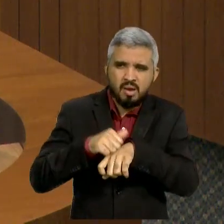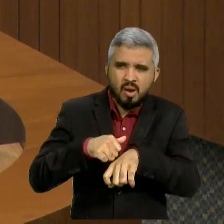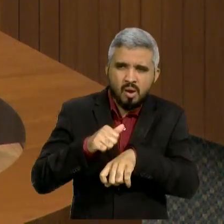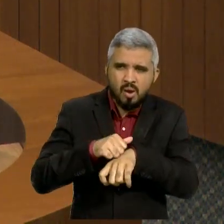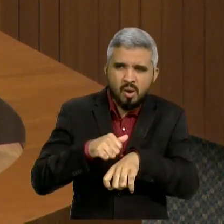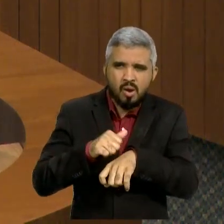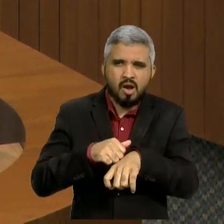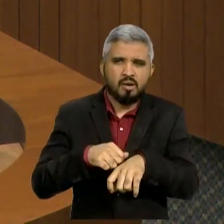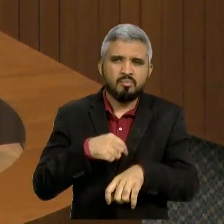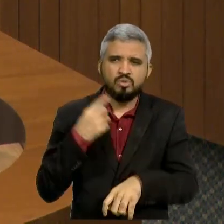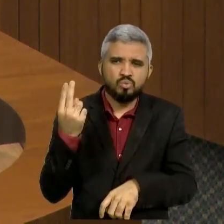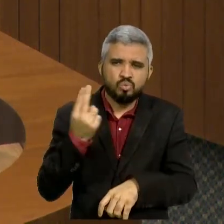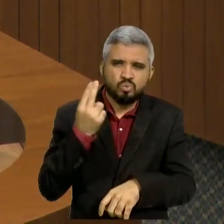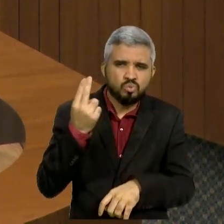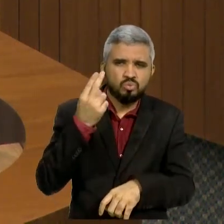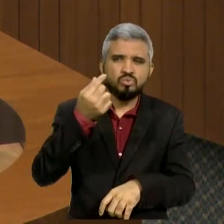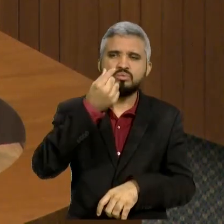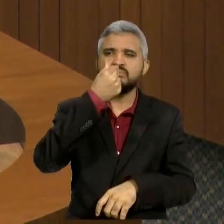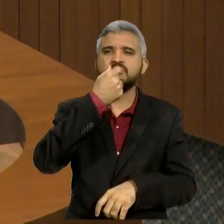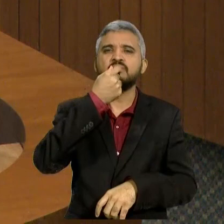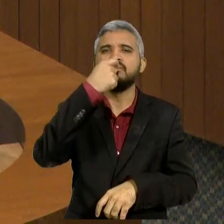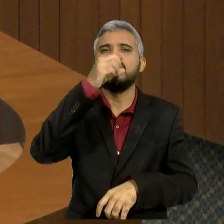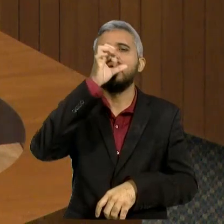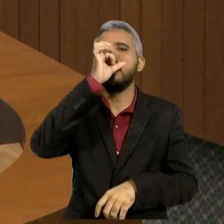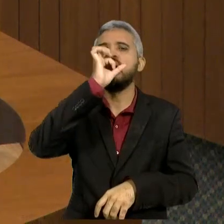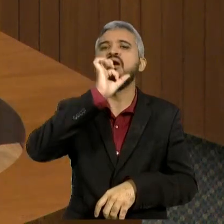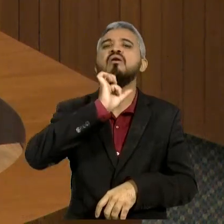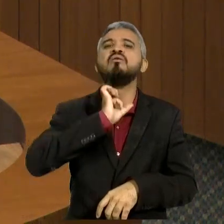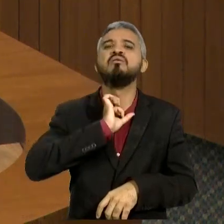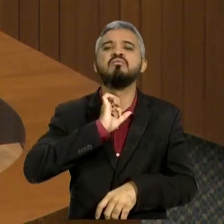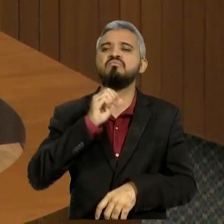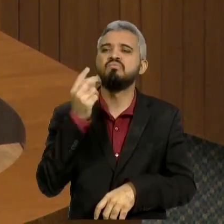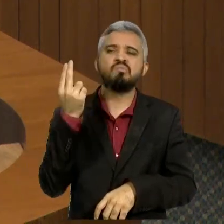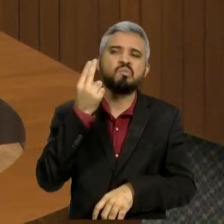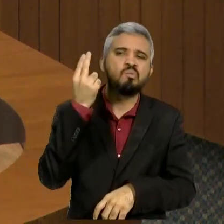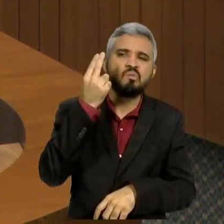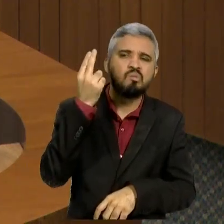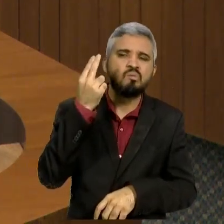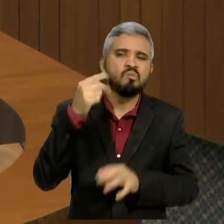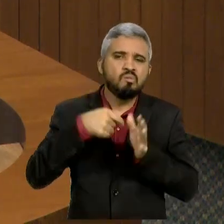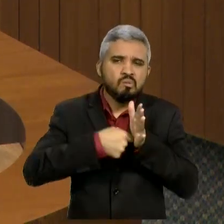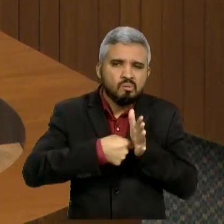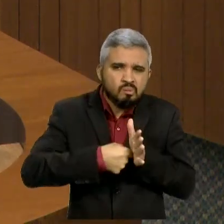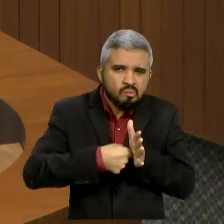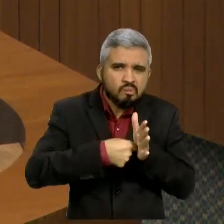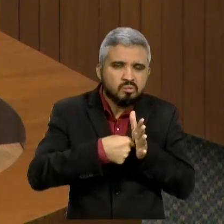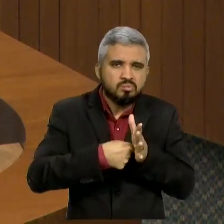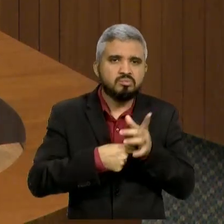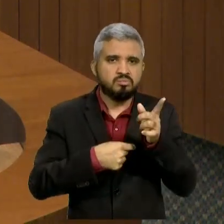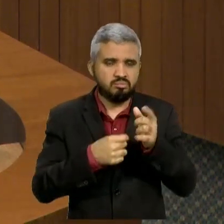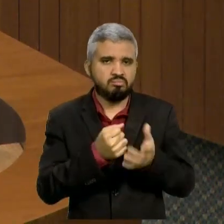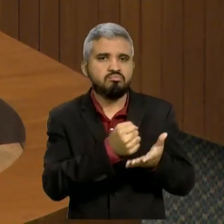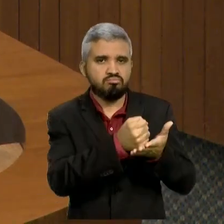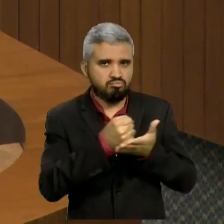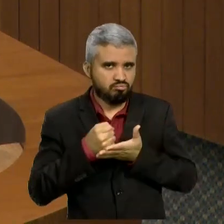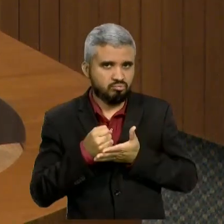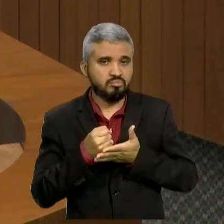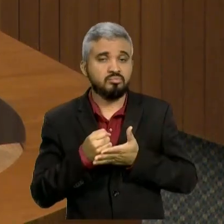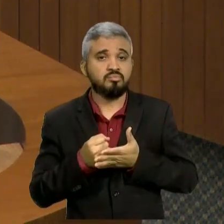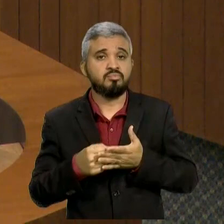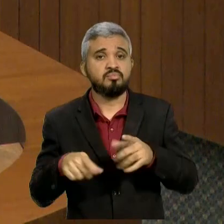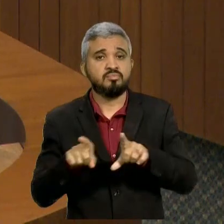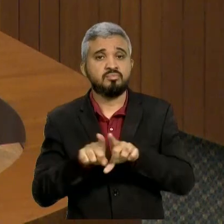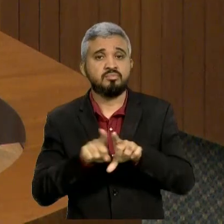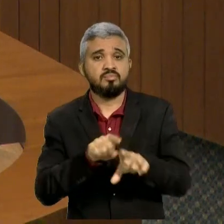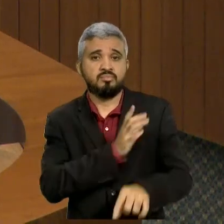uma endoscopia que não tem condição de fazer os exames proctológico tem tem nos ajudado aos cardiologista D Alana e